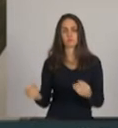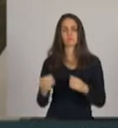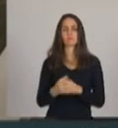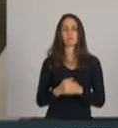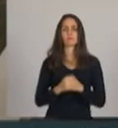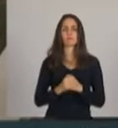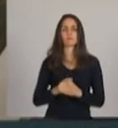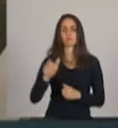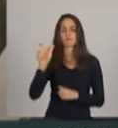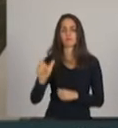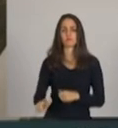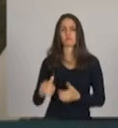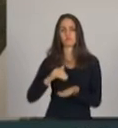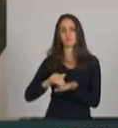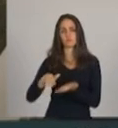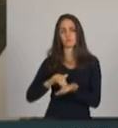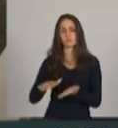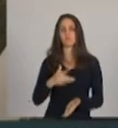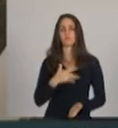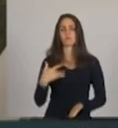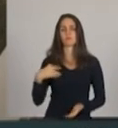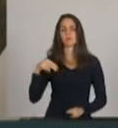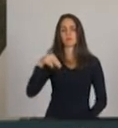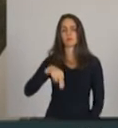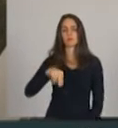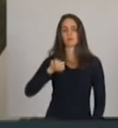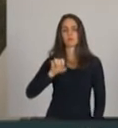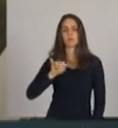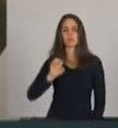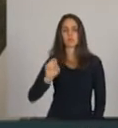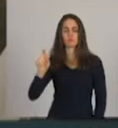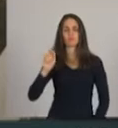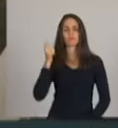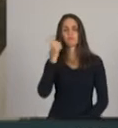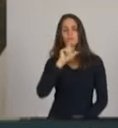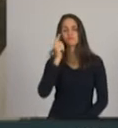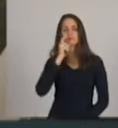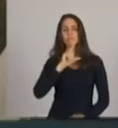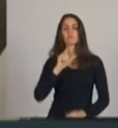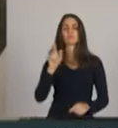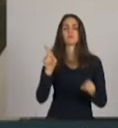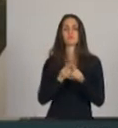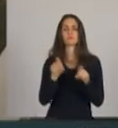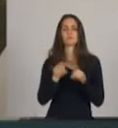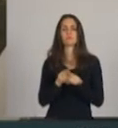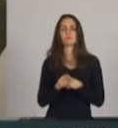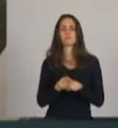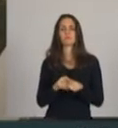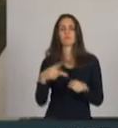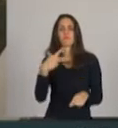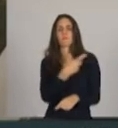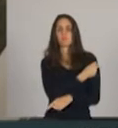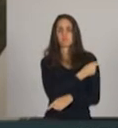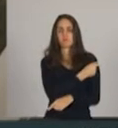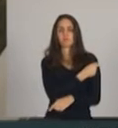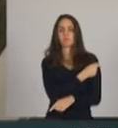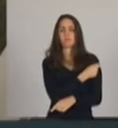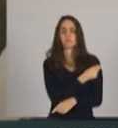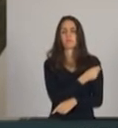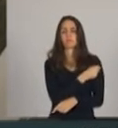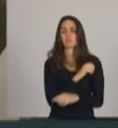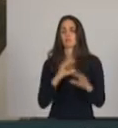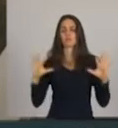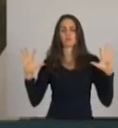um secretário de saúde, que ele providencie também a vacina